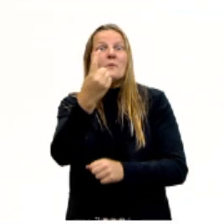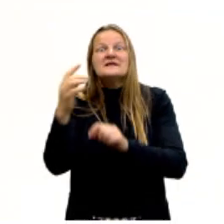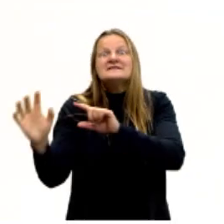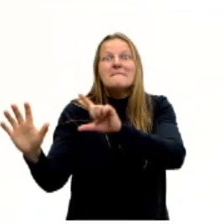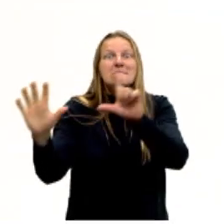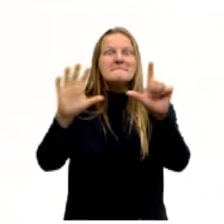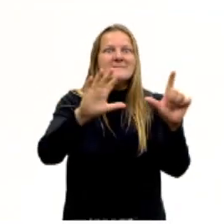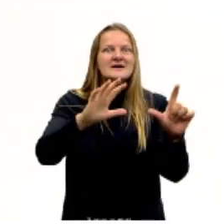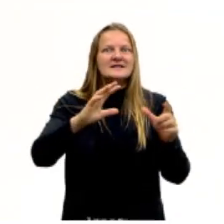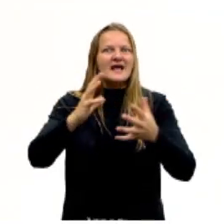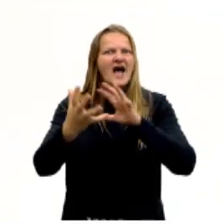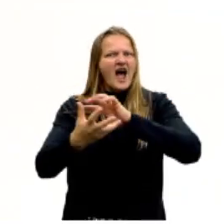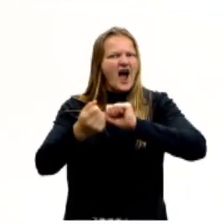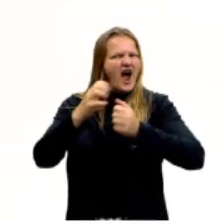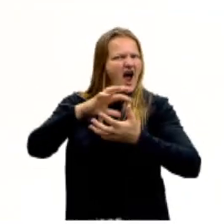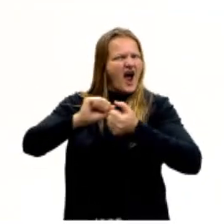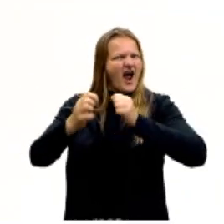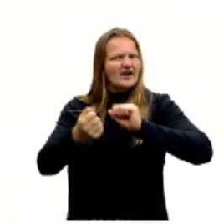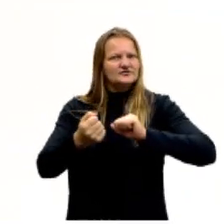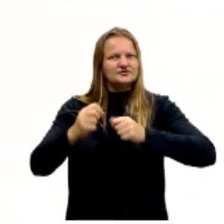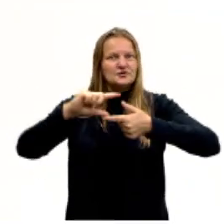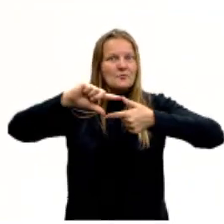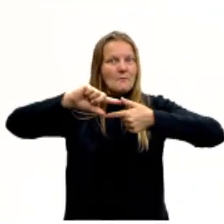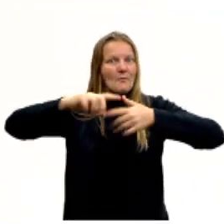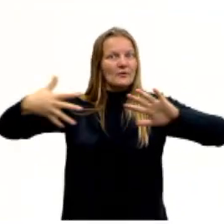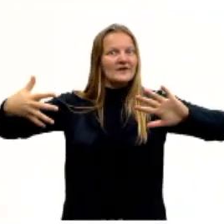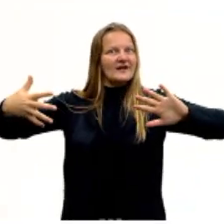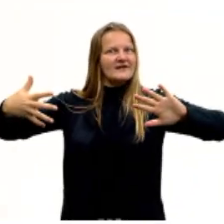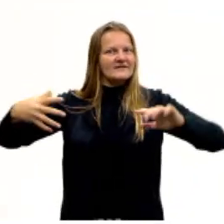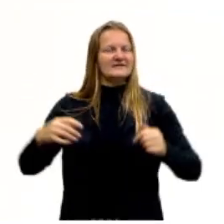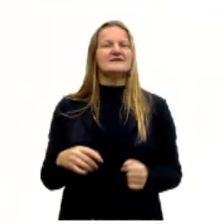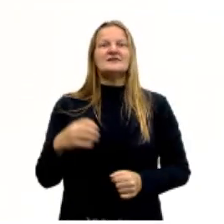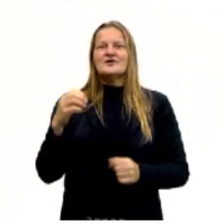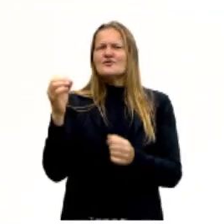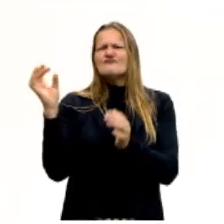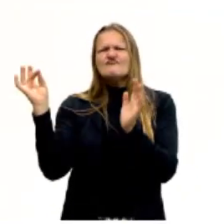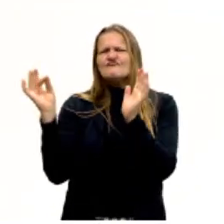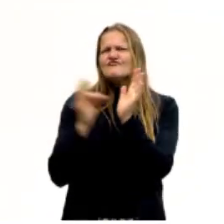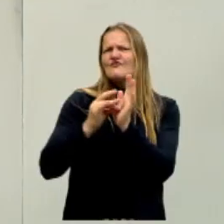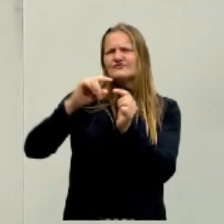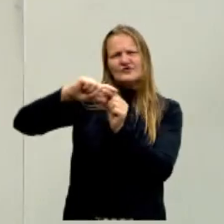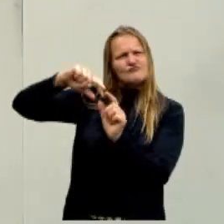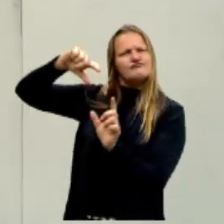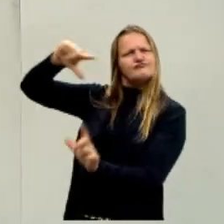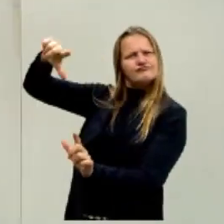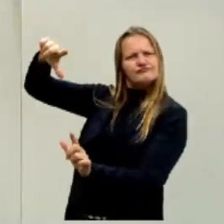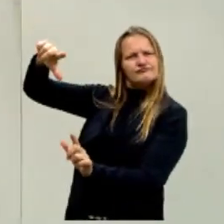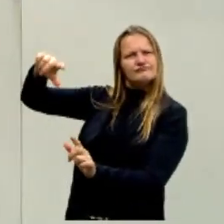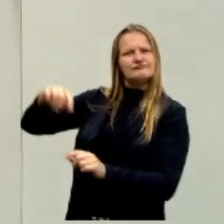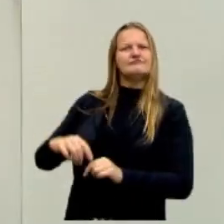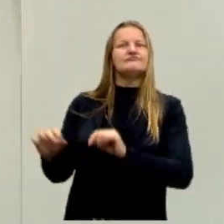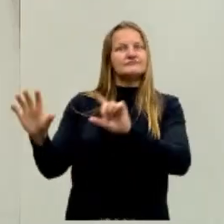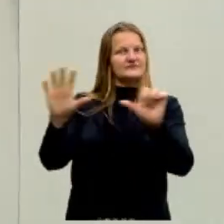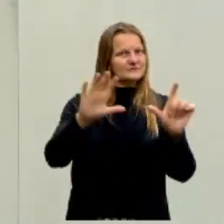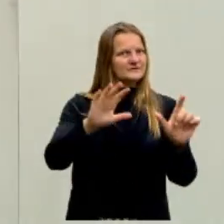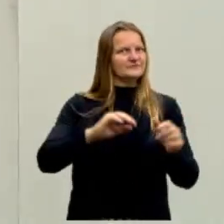maravilha Este foi o cartaz oficial colocado na época